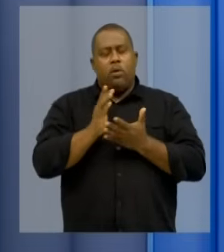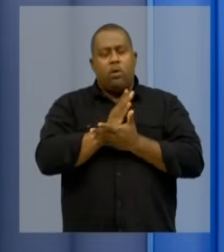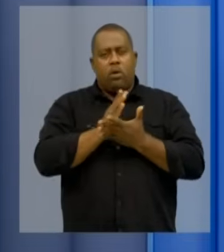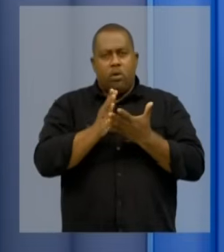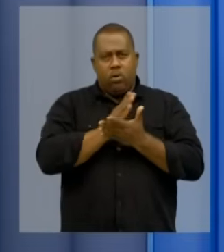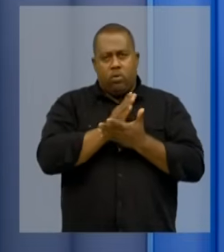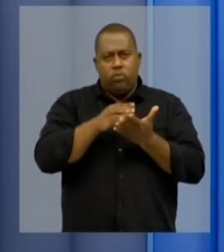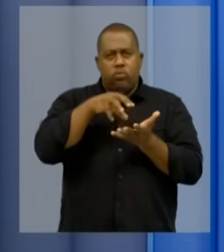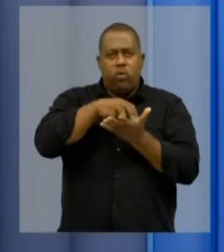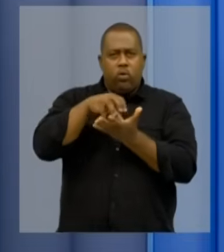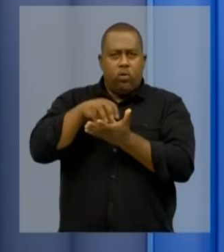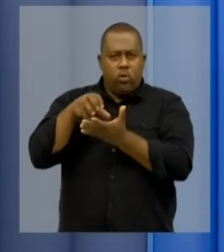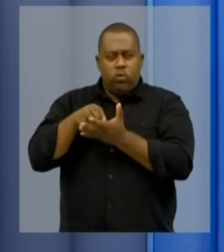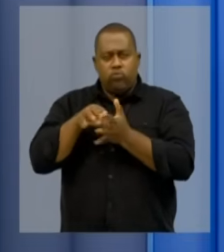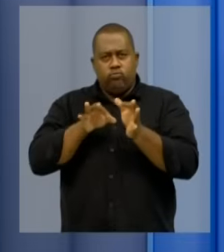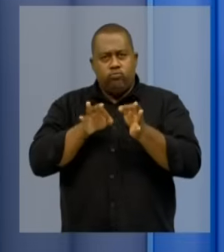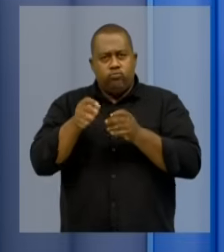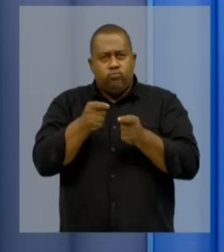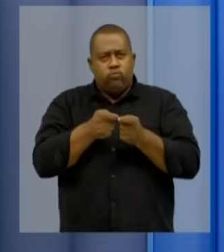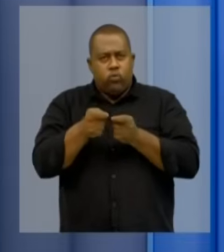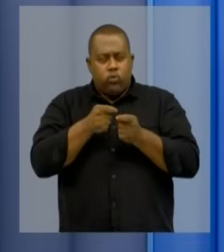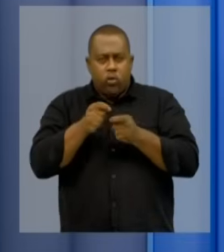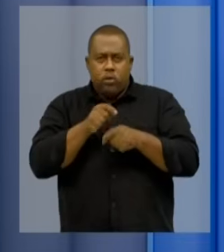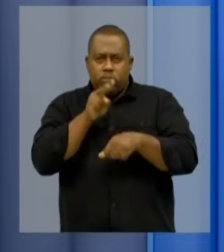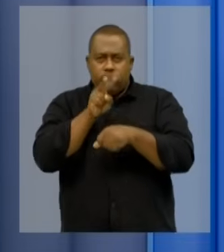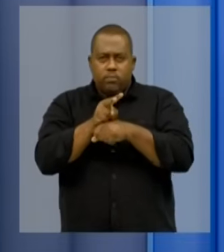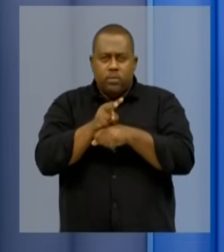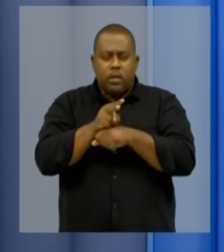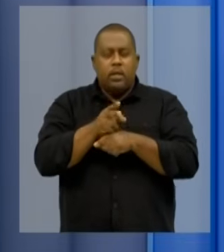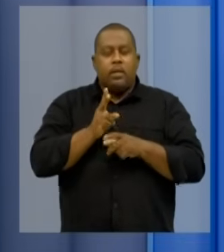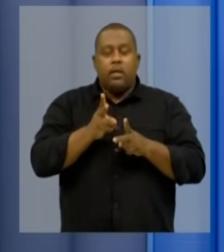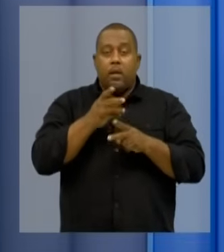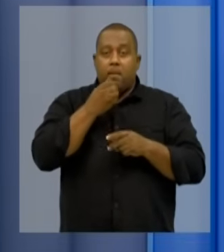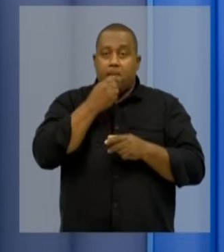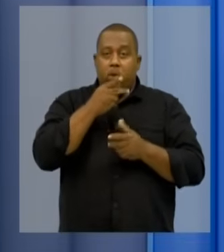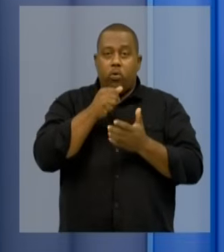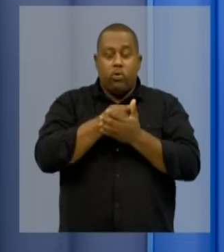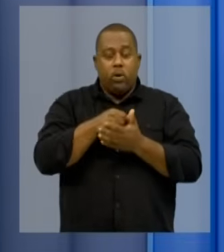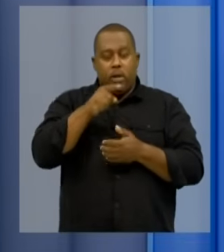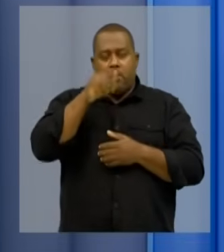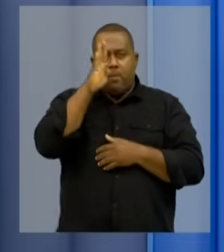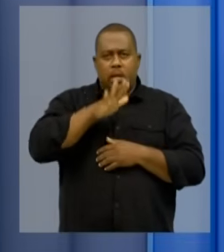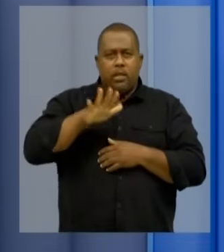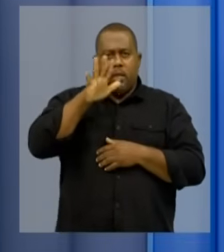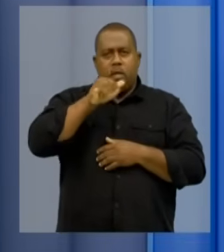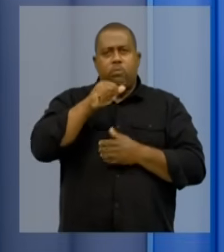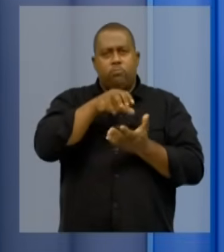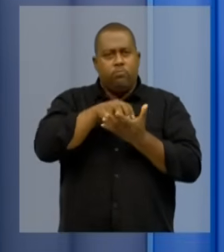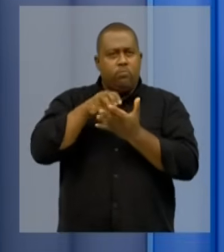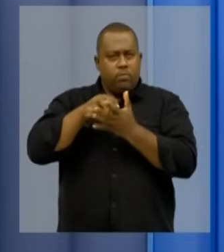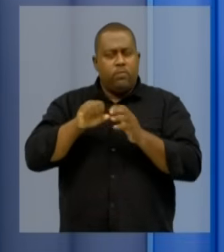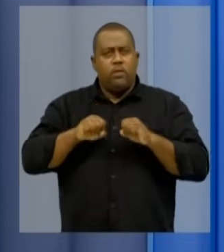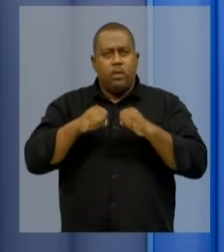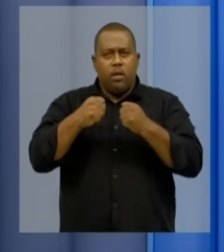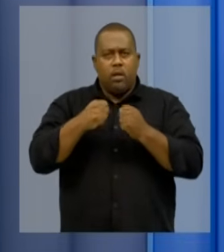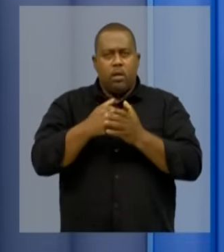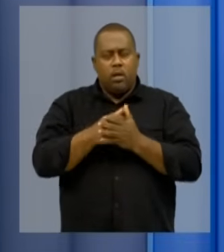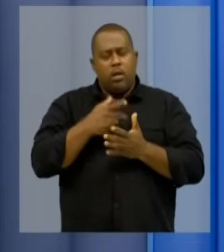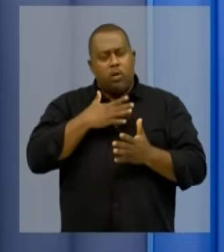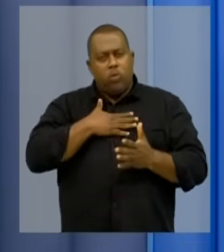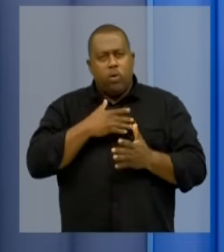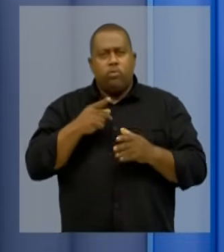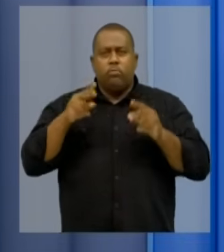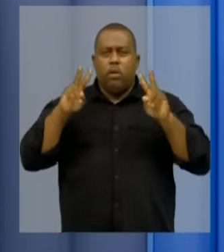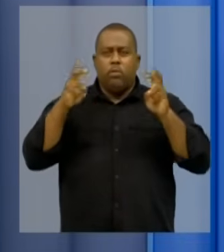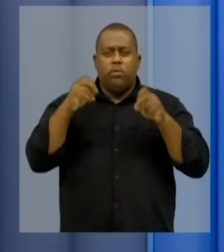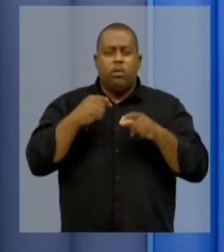essas questões. E é sempre bom que as instituições sejam fortalecidas no nosso Brasil. E eu tenho muito zelo em tratar dessas matérias, até porque